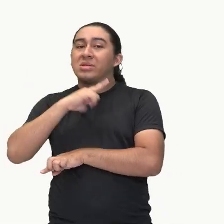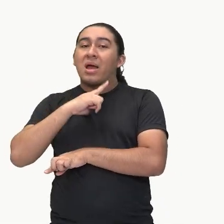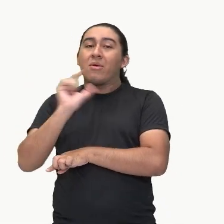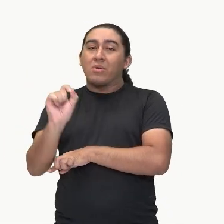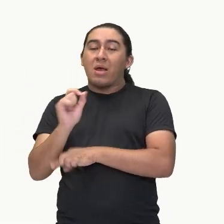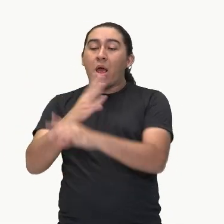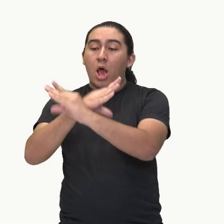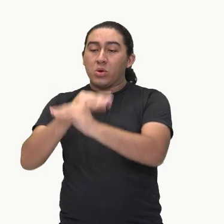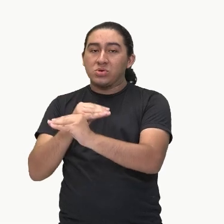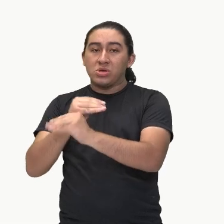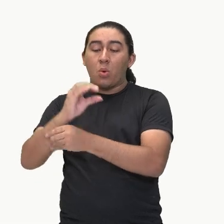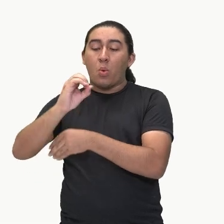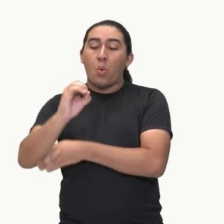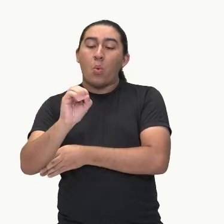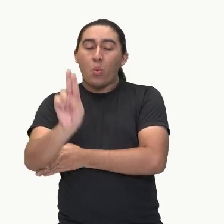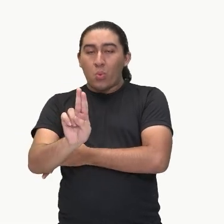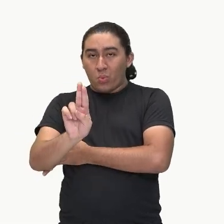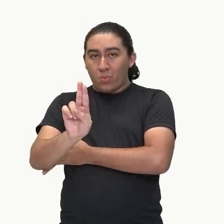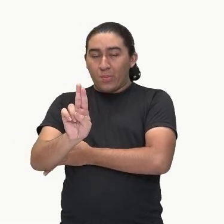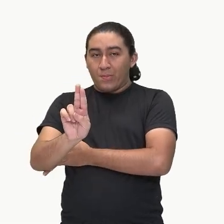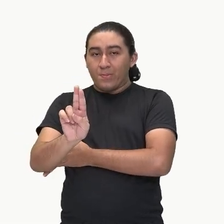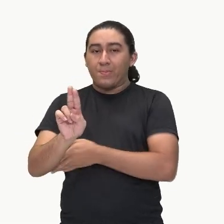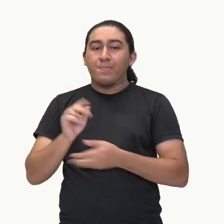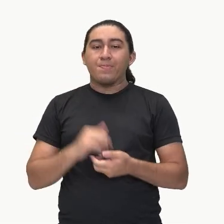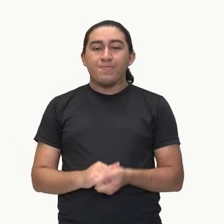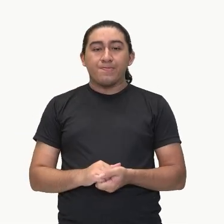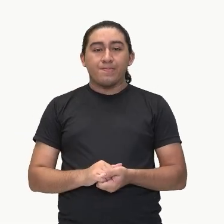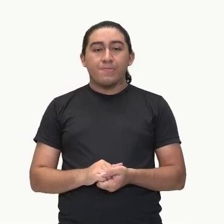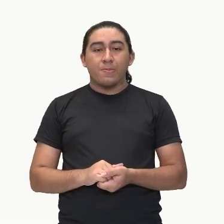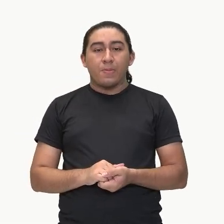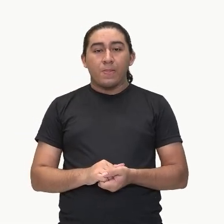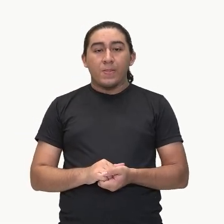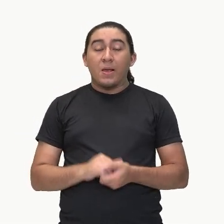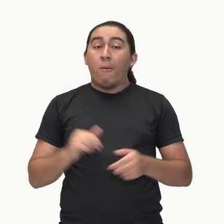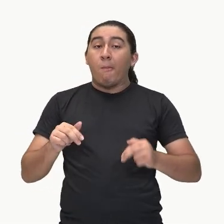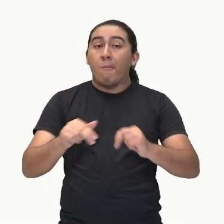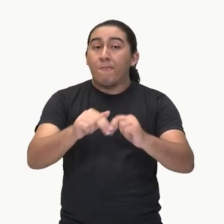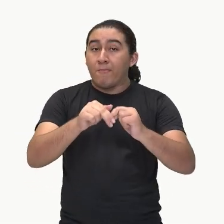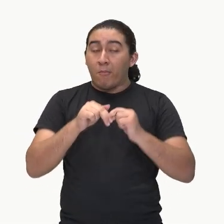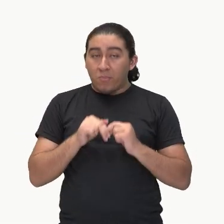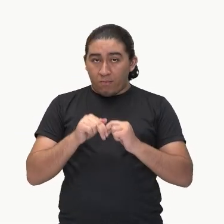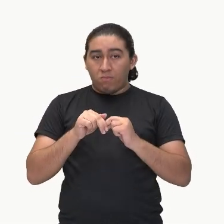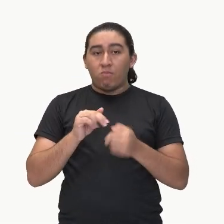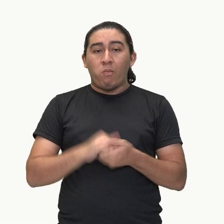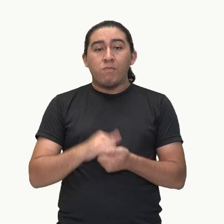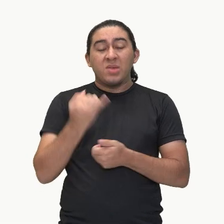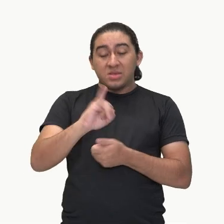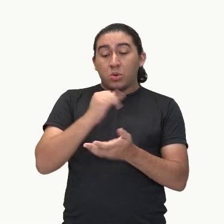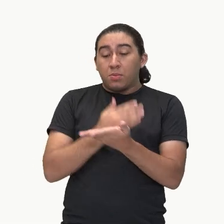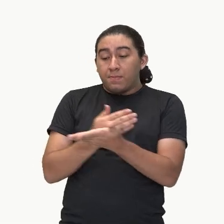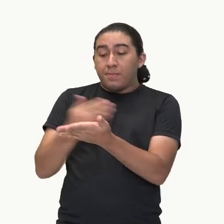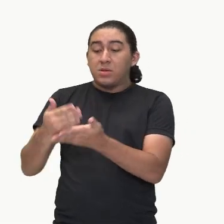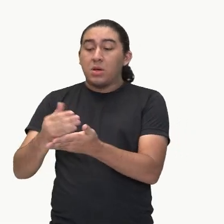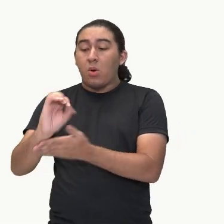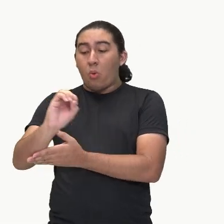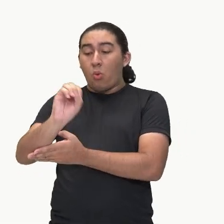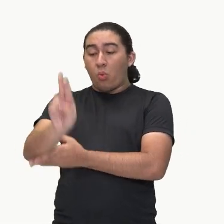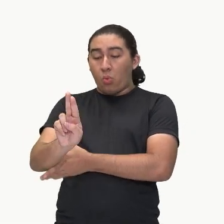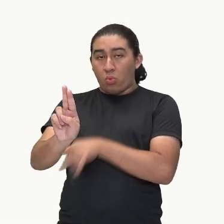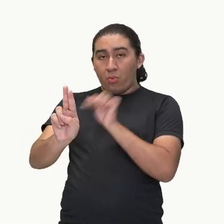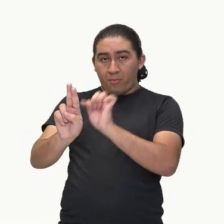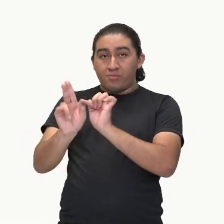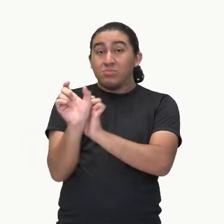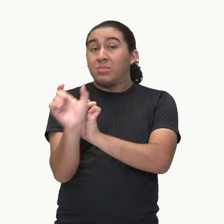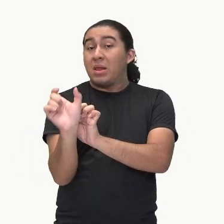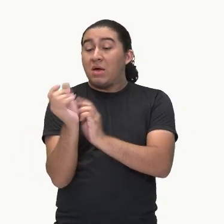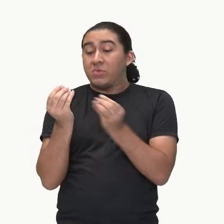conjunção ou, tá, pessoal? E aí, se ela é iniciada pela conjunção ou,